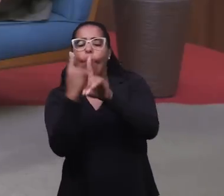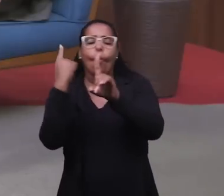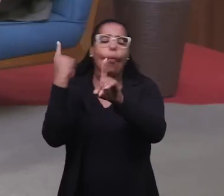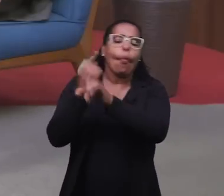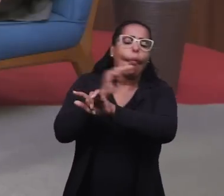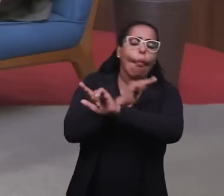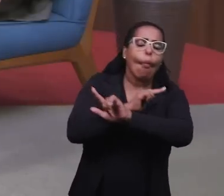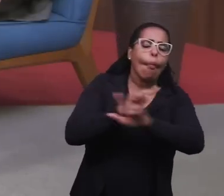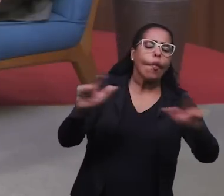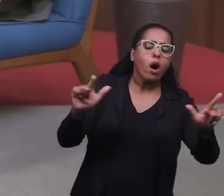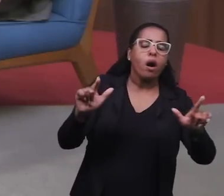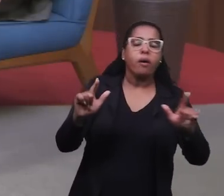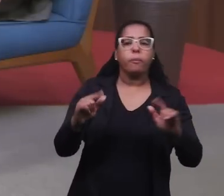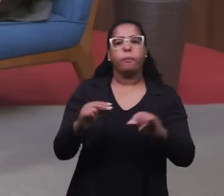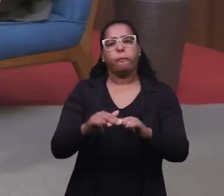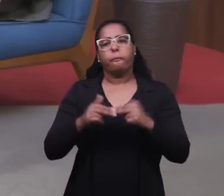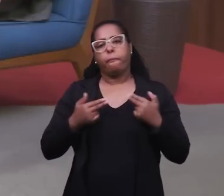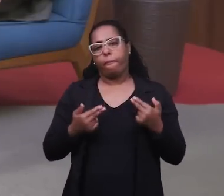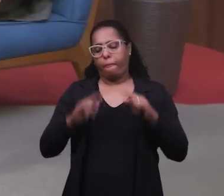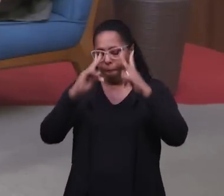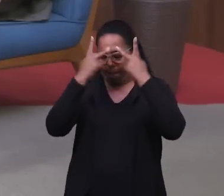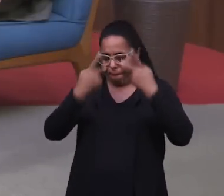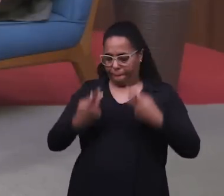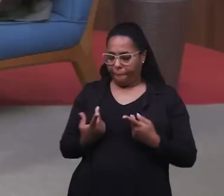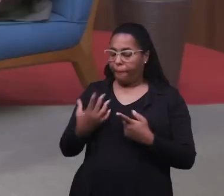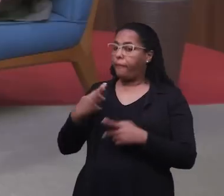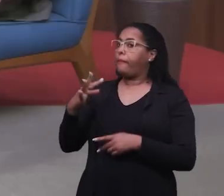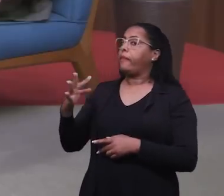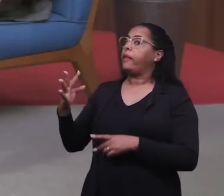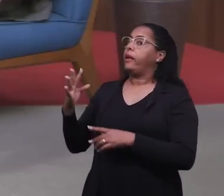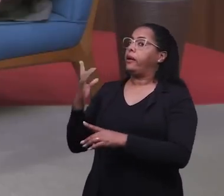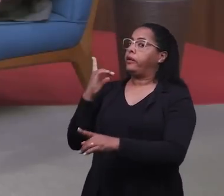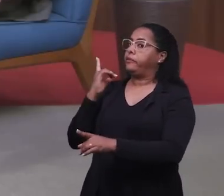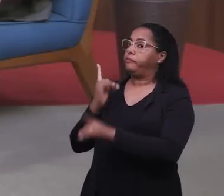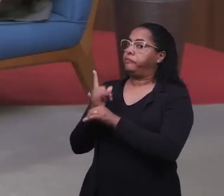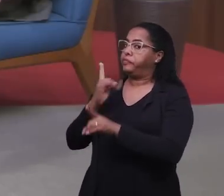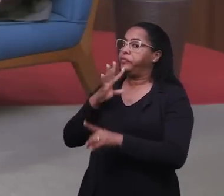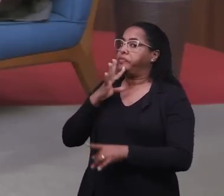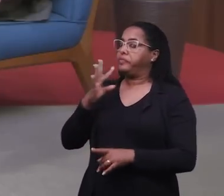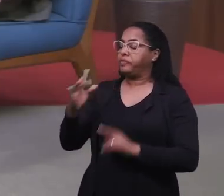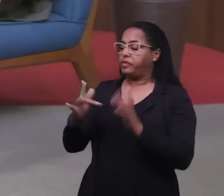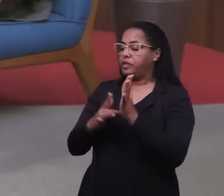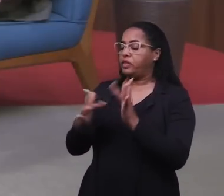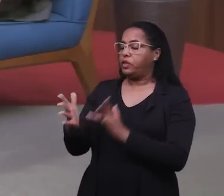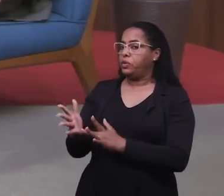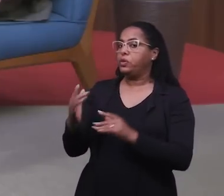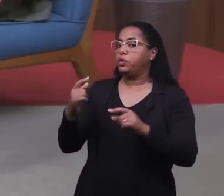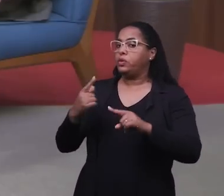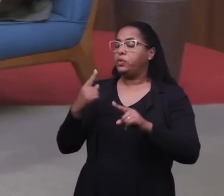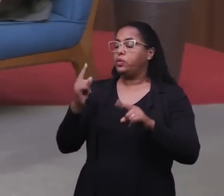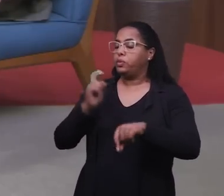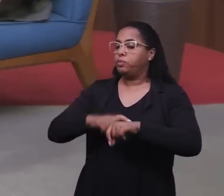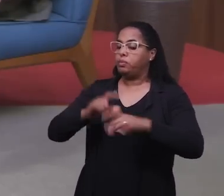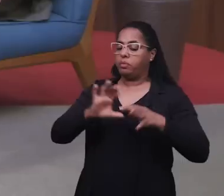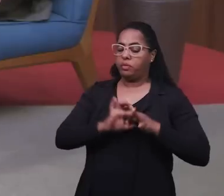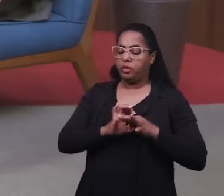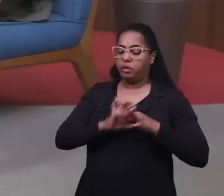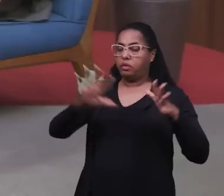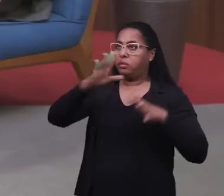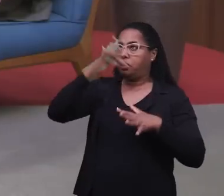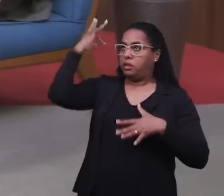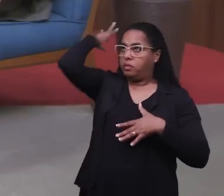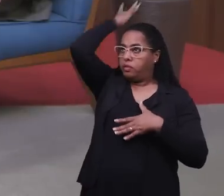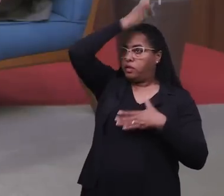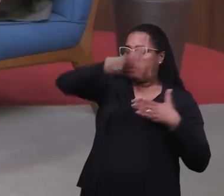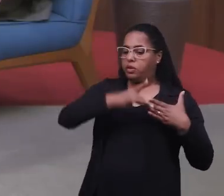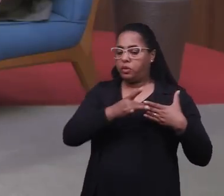encontrou. Porque o homem só encontra Jesus quando ele deixa o Espírito Santo levá-lo ao caminho da